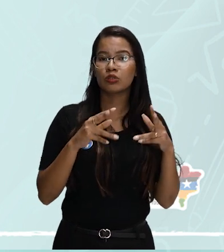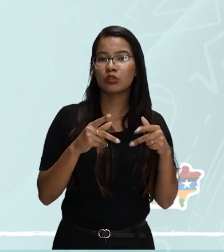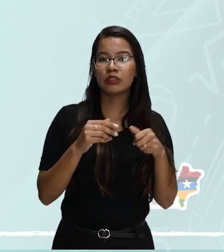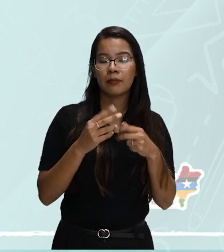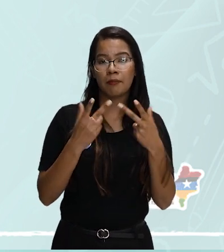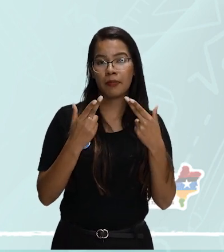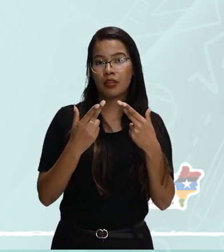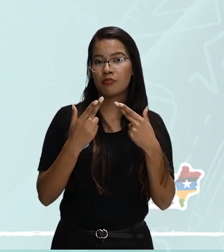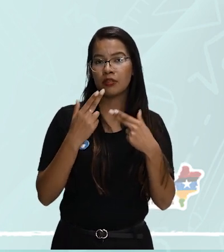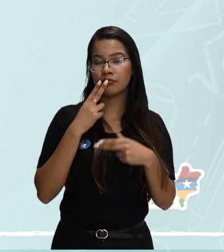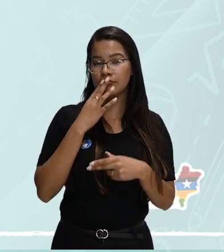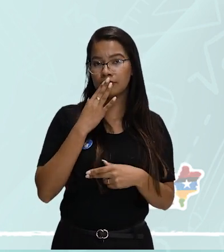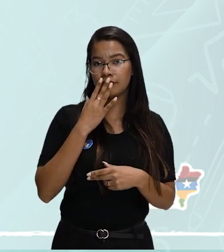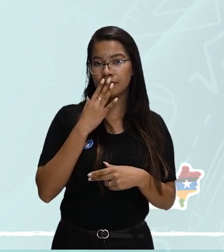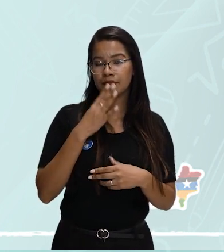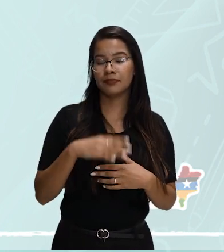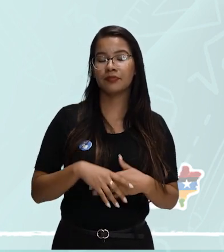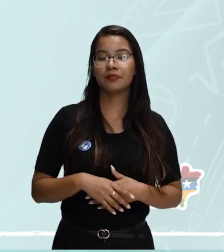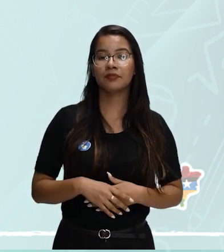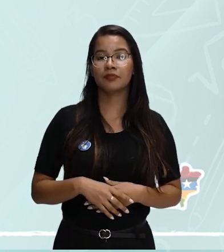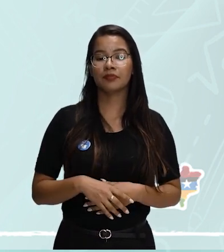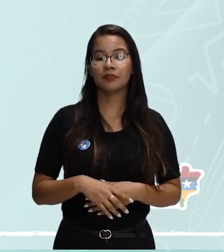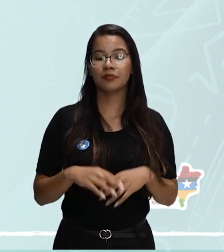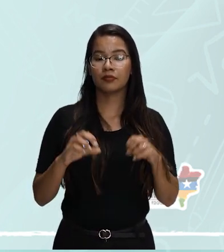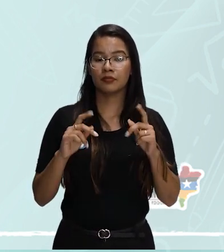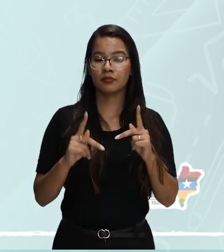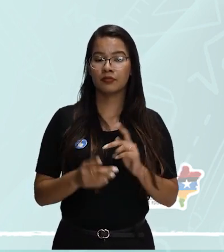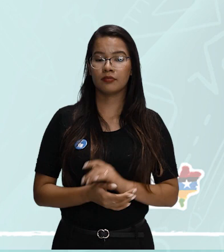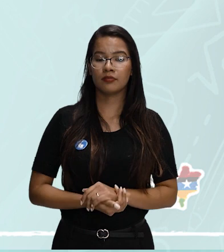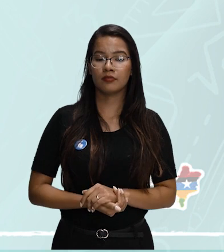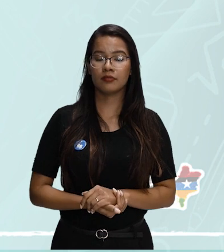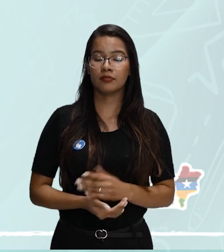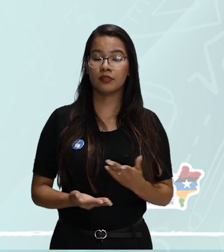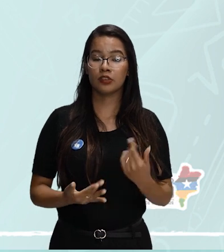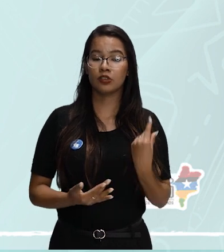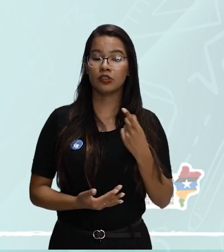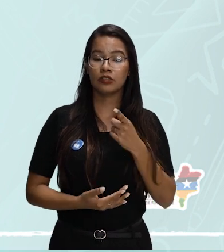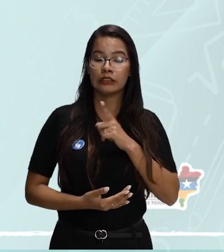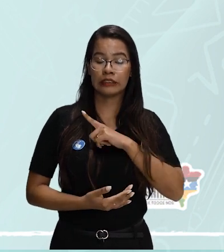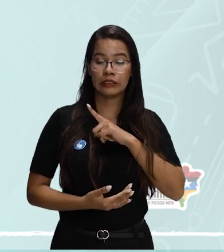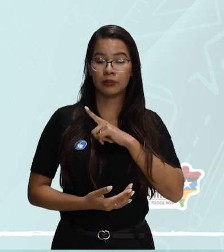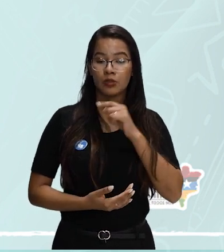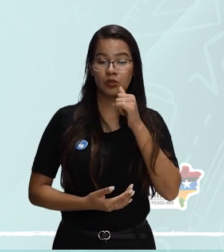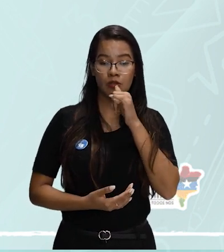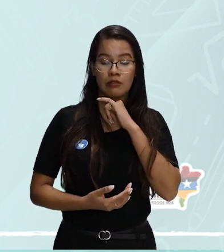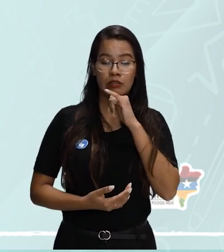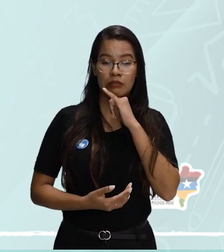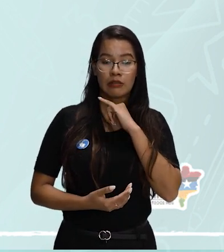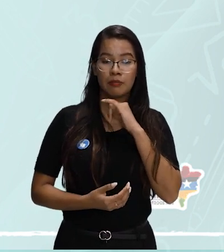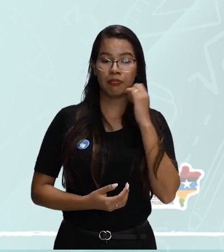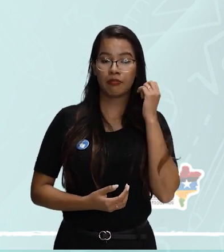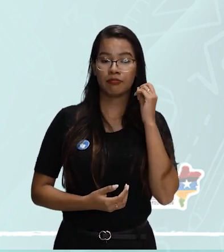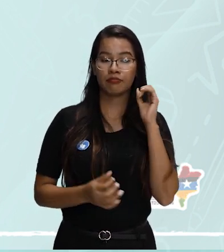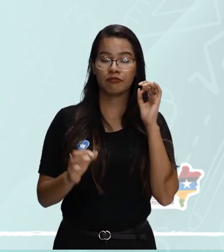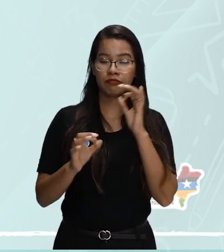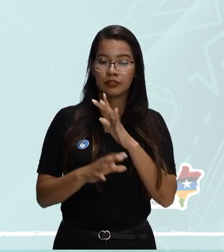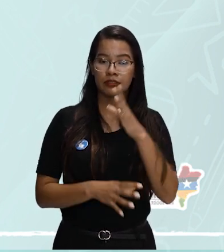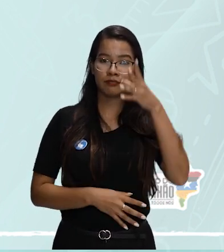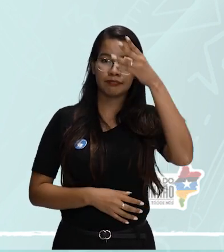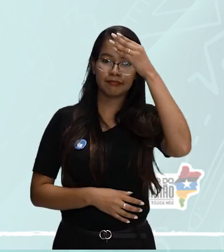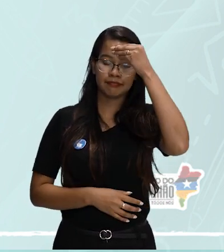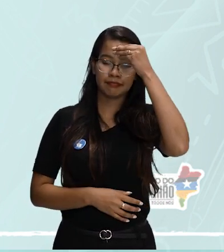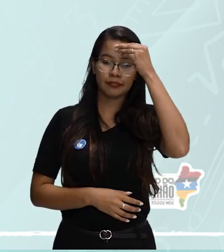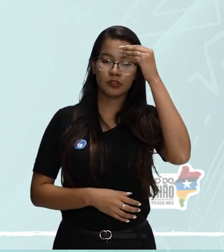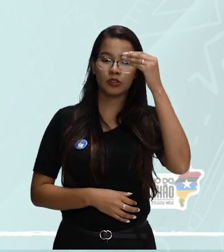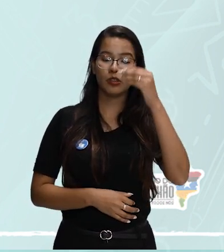A mesma coisa com o azul e com as demais cores, ok? Então nós temos aqui um exemplo para finalizar, né,